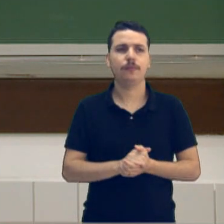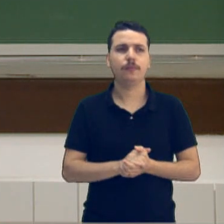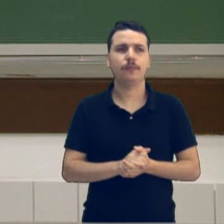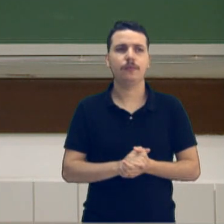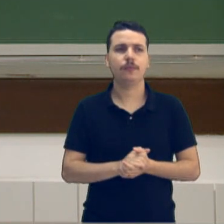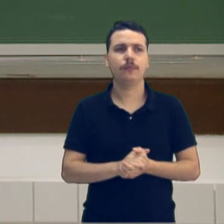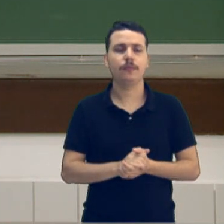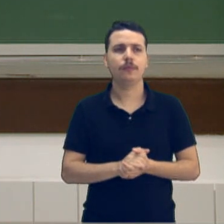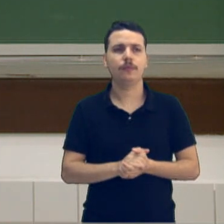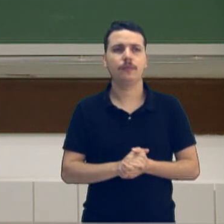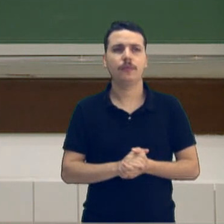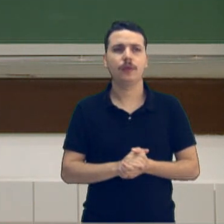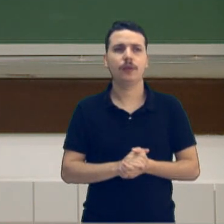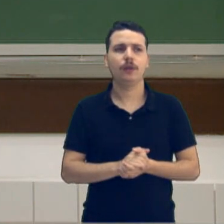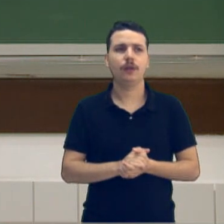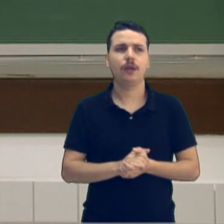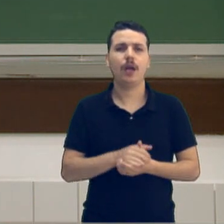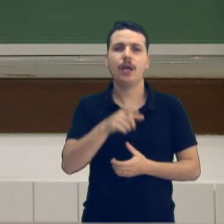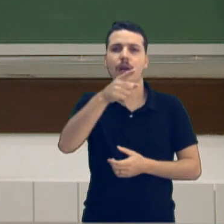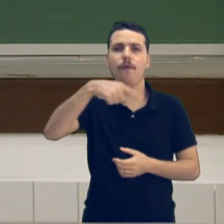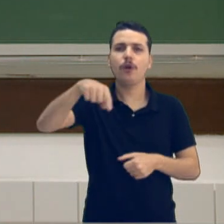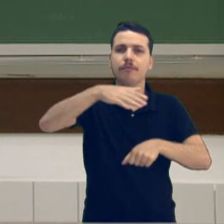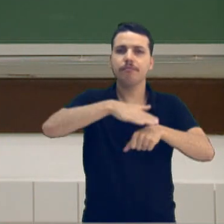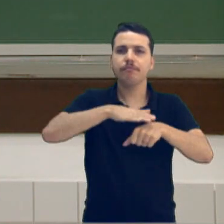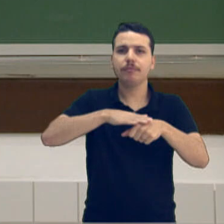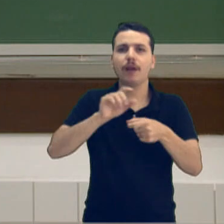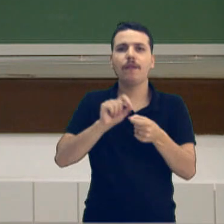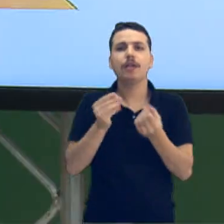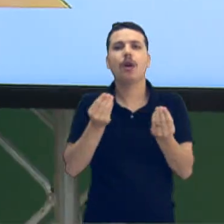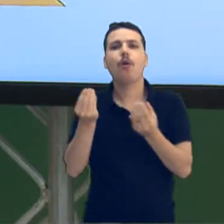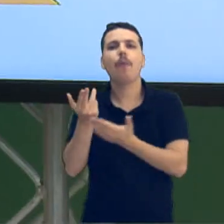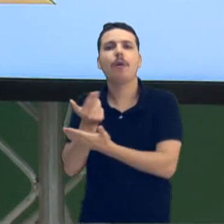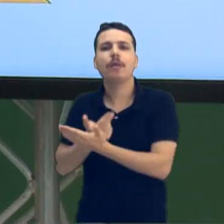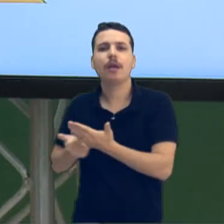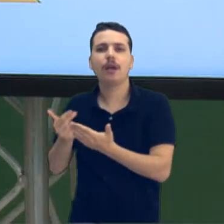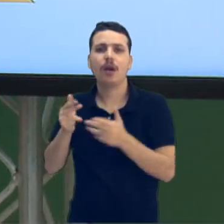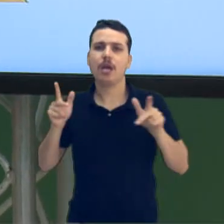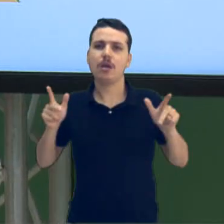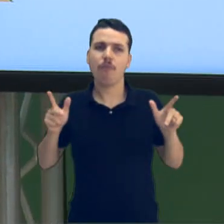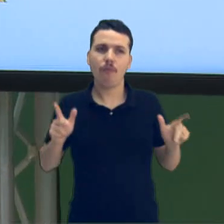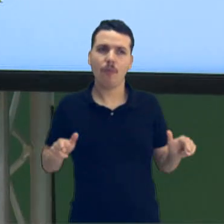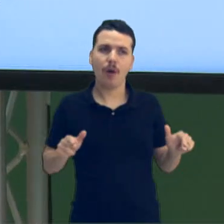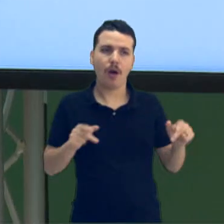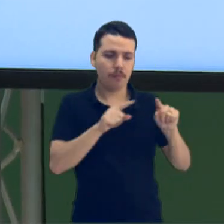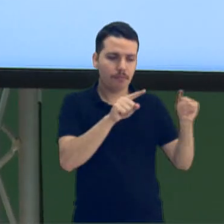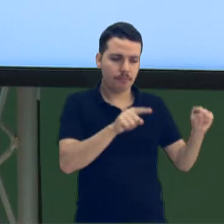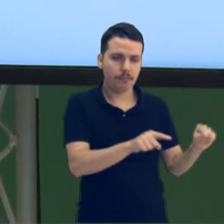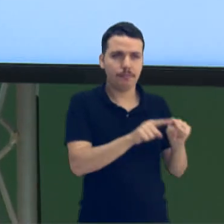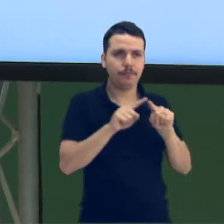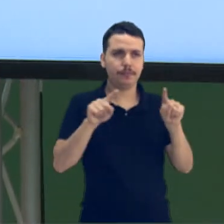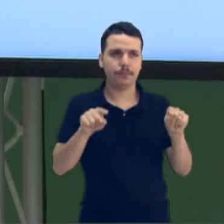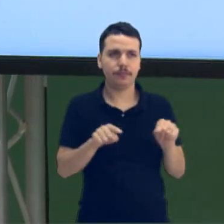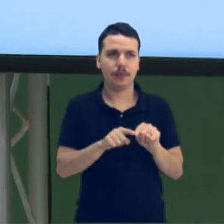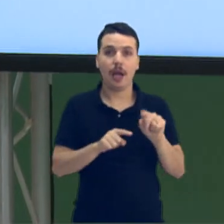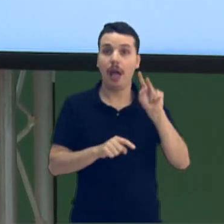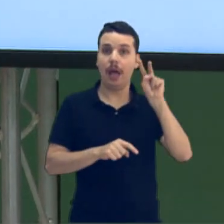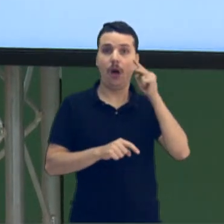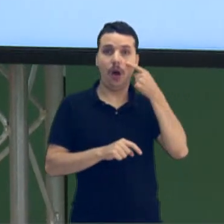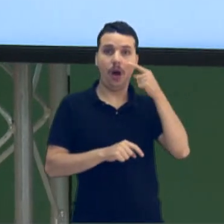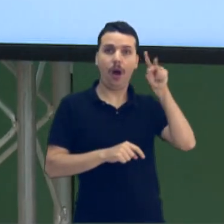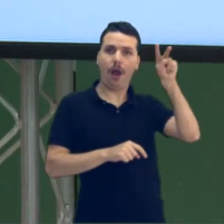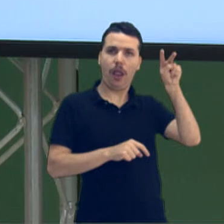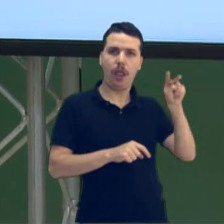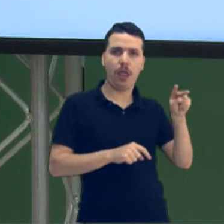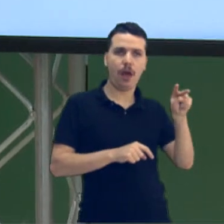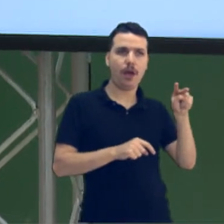vão reproduzir ela em desenhos, como esses aqui, tá bem? Então, ler, interpretar o que